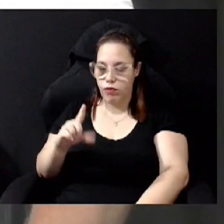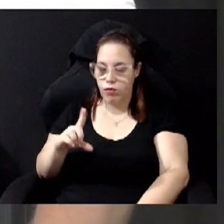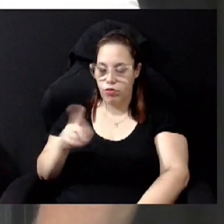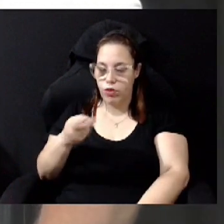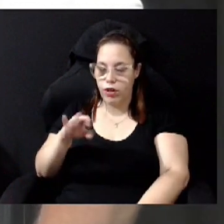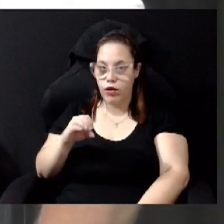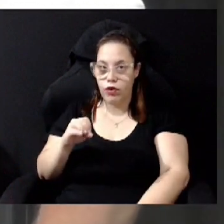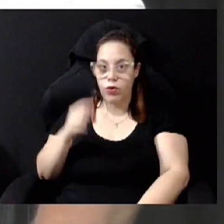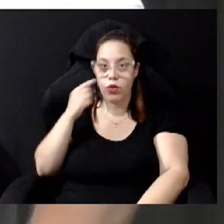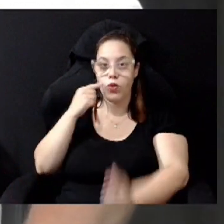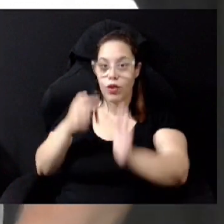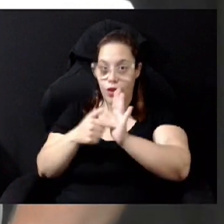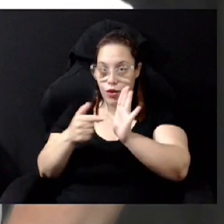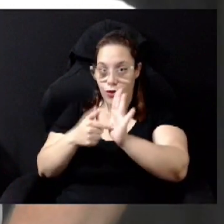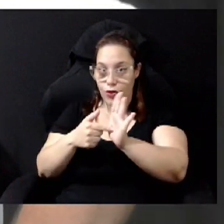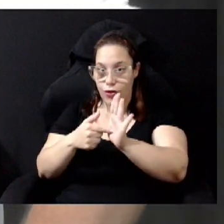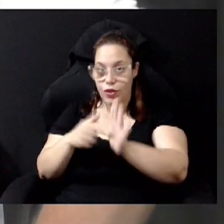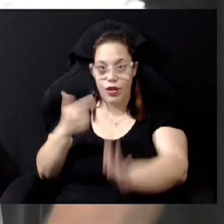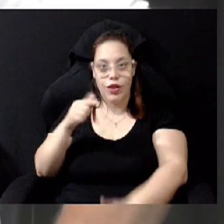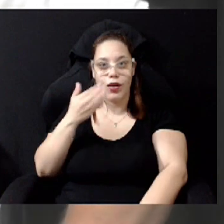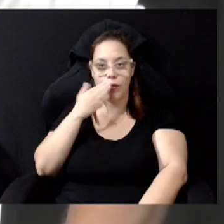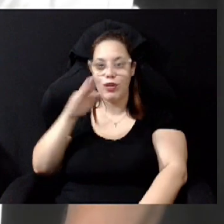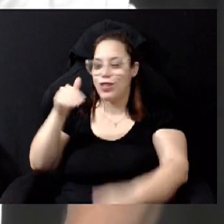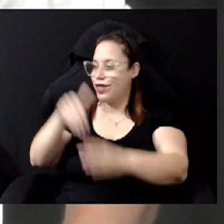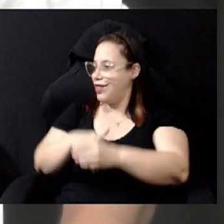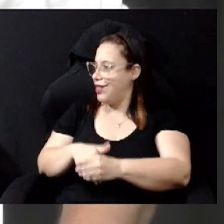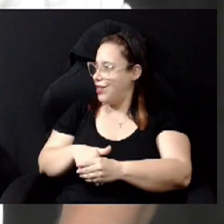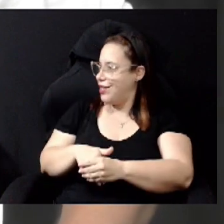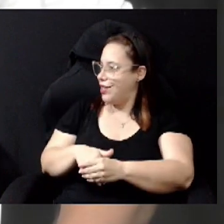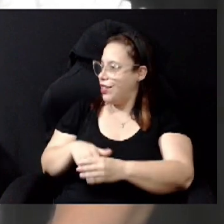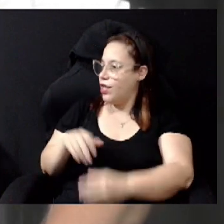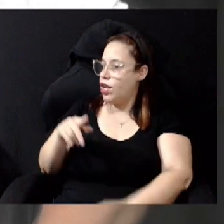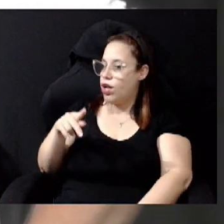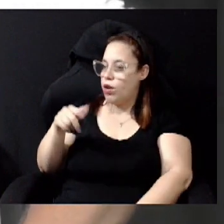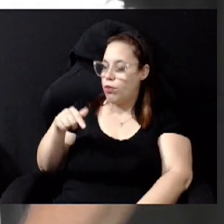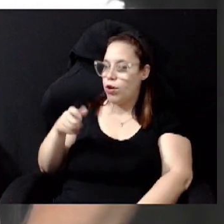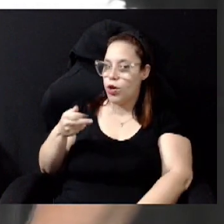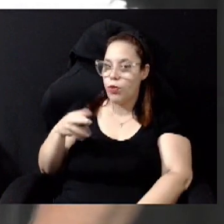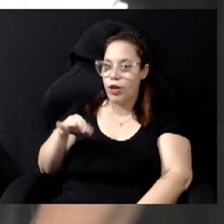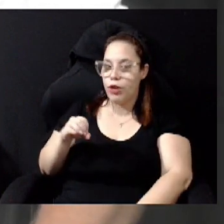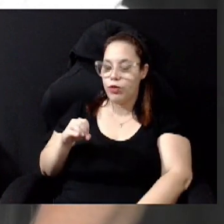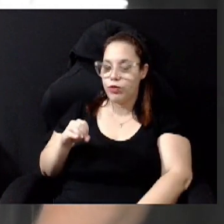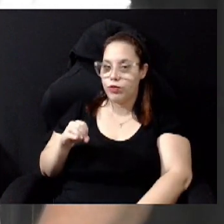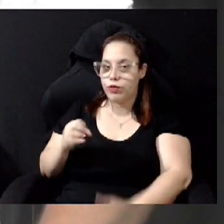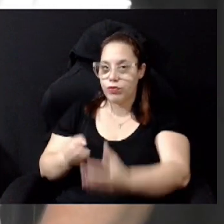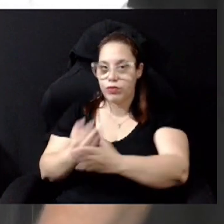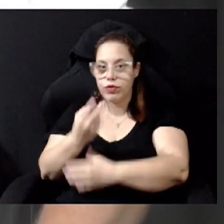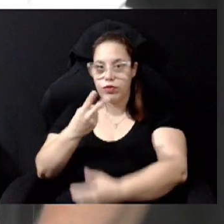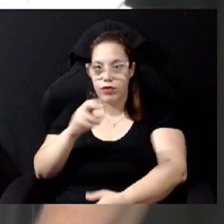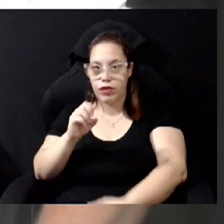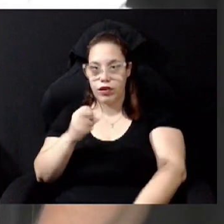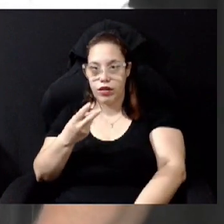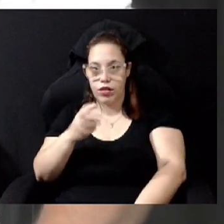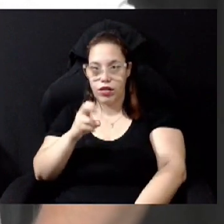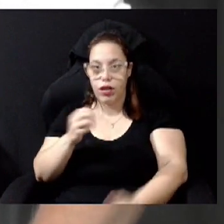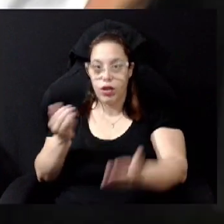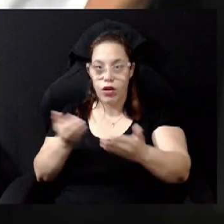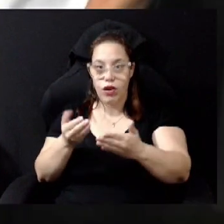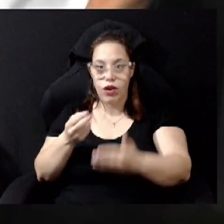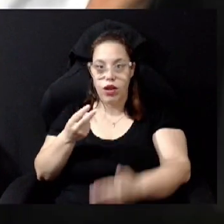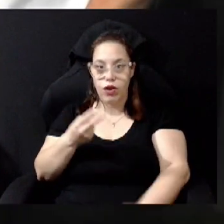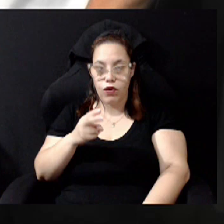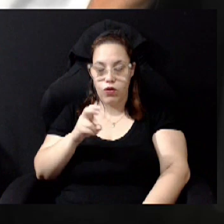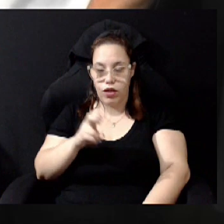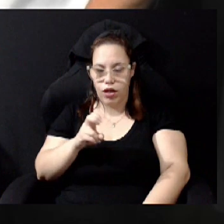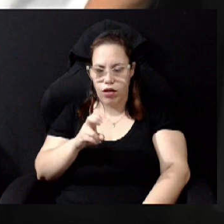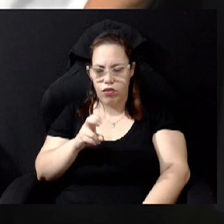vereador? Mas eu não vou pedir voto. O Parque Molhado, esse inaugura em 2025. Inaugura agora, em 2025. Eu acho que inaugura dentro